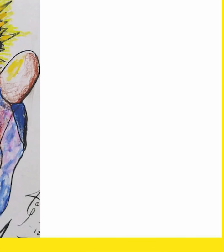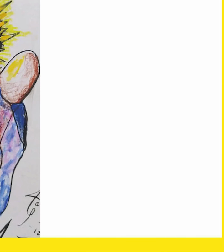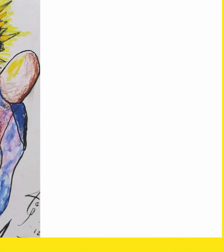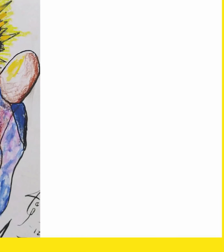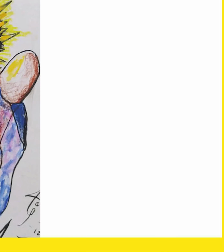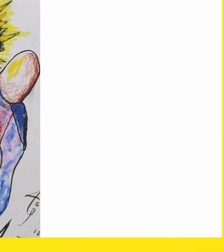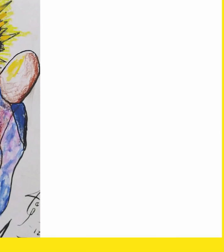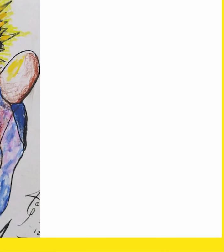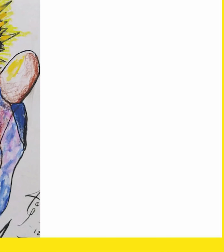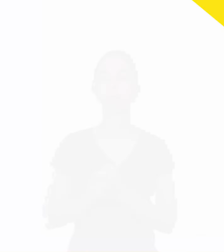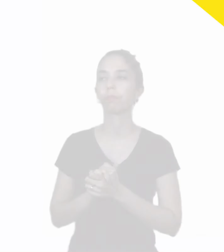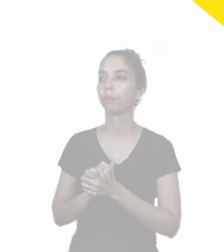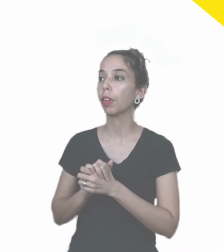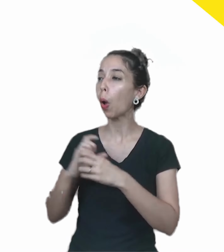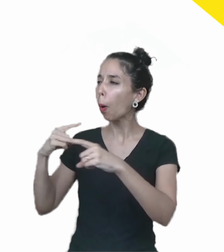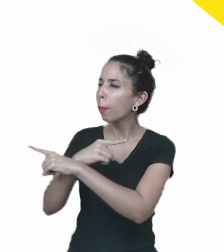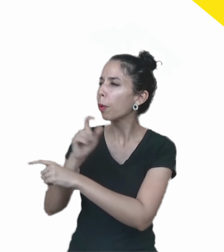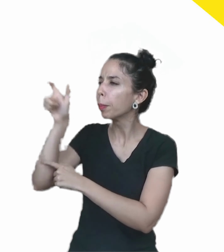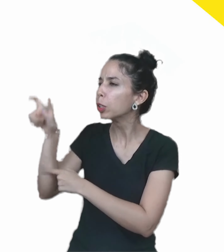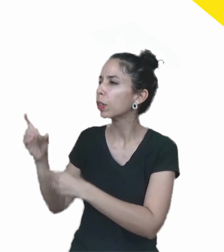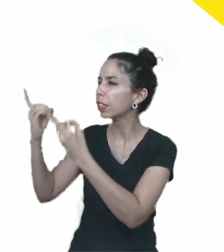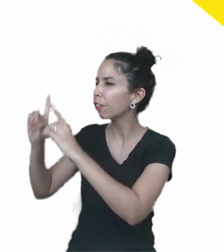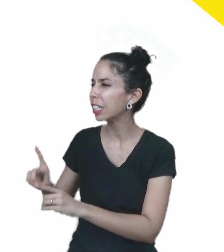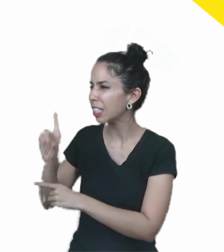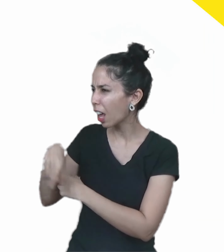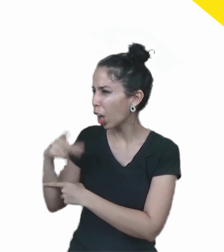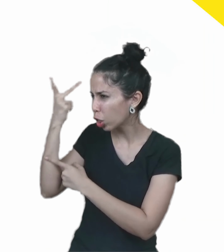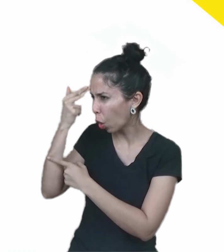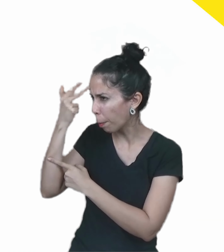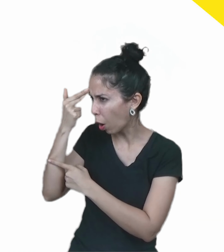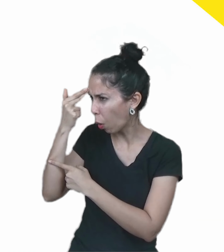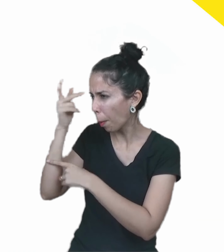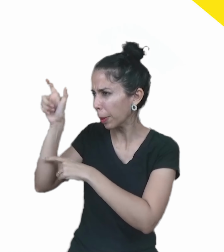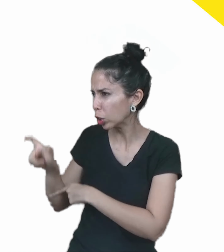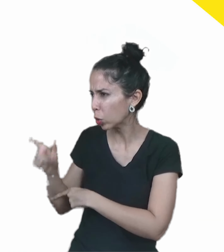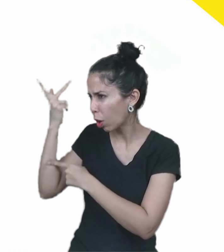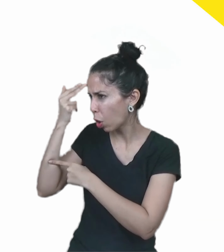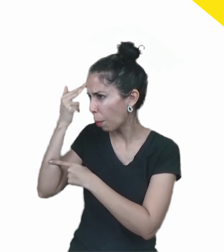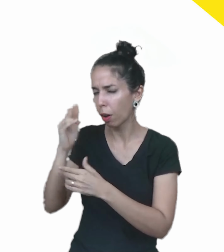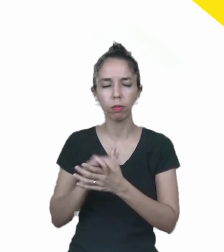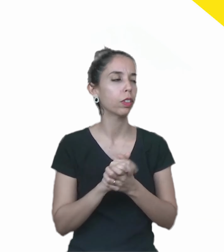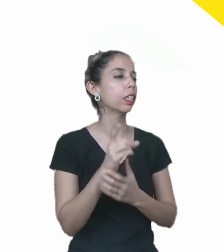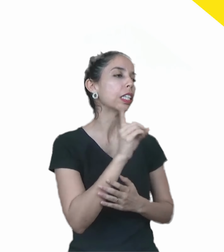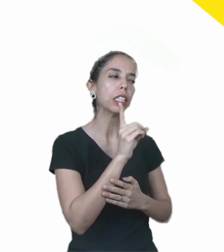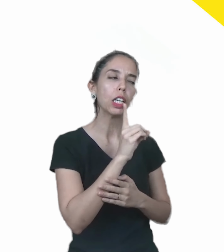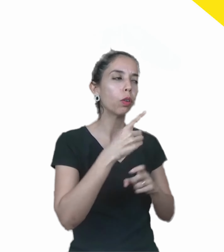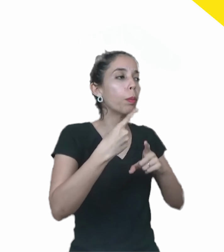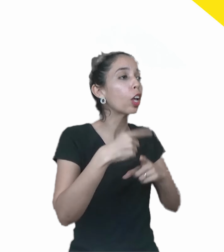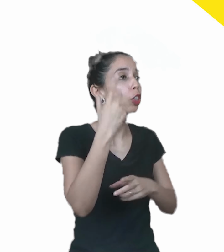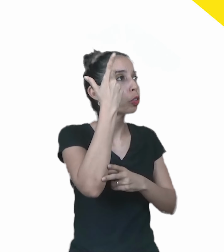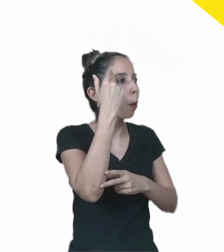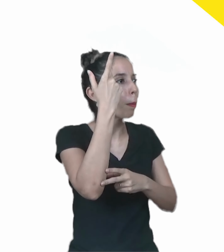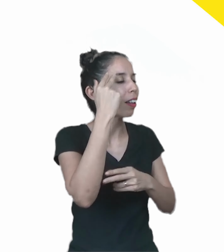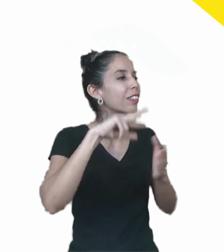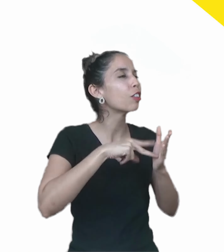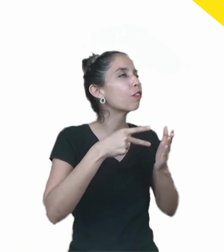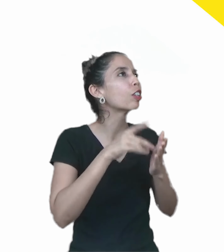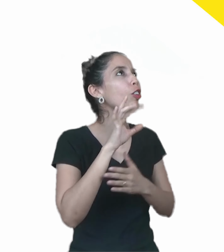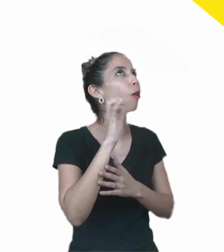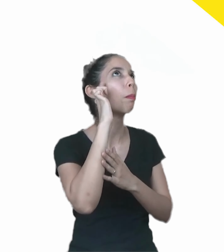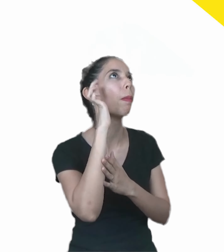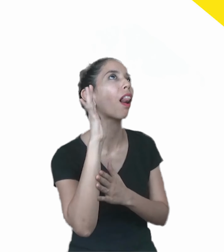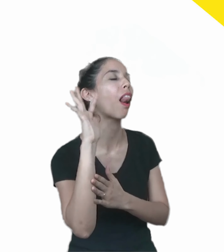transparente O oposto de pessoa com deficiência é pessoa normal? Não, até porque a normalidade